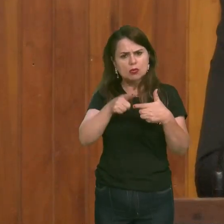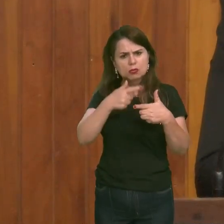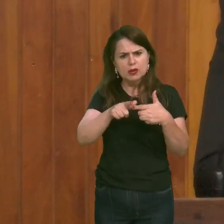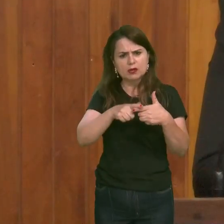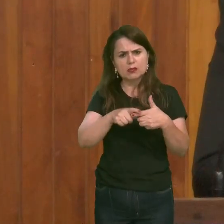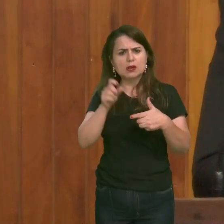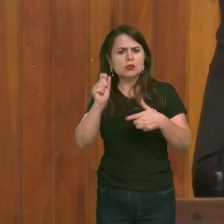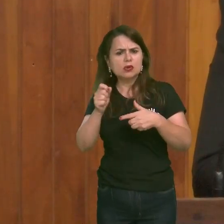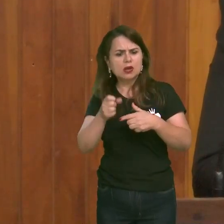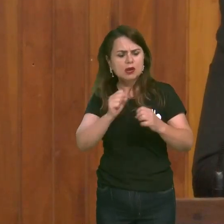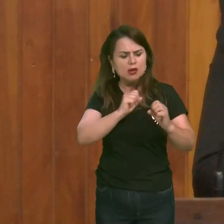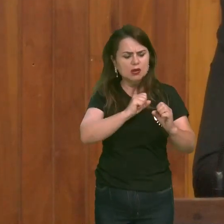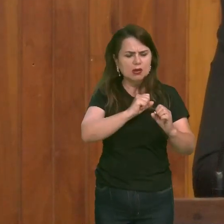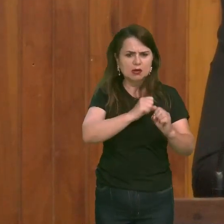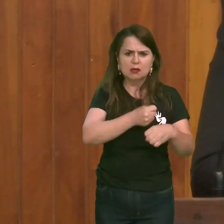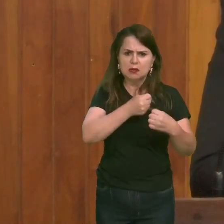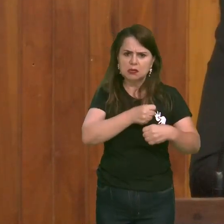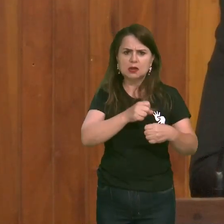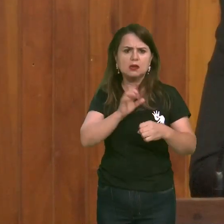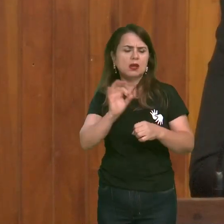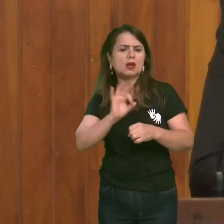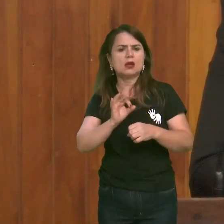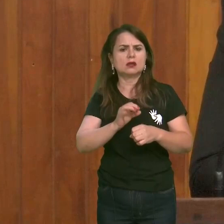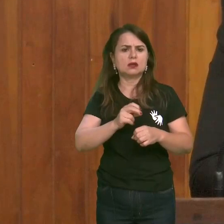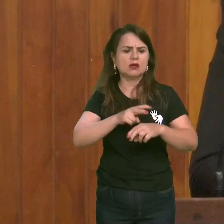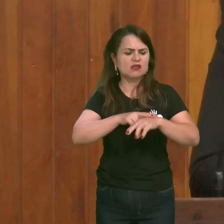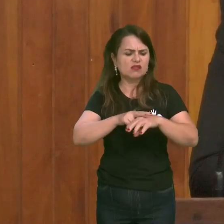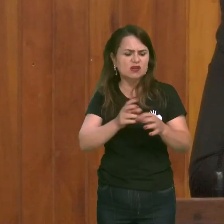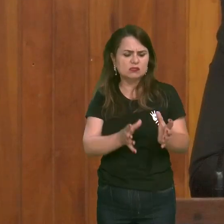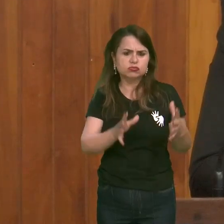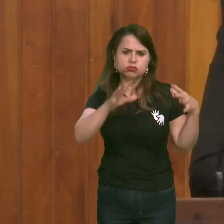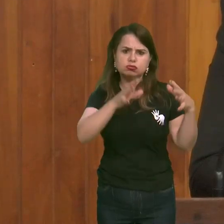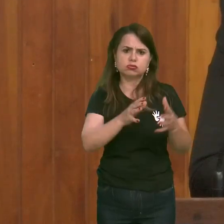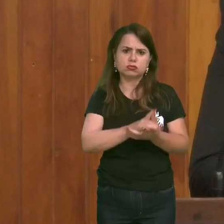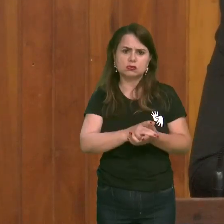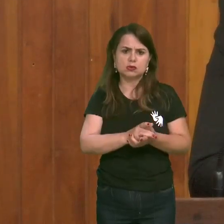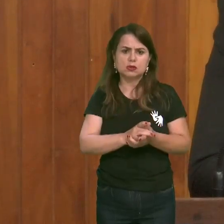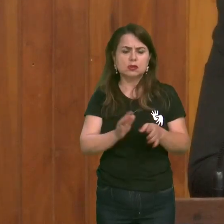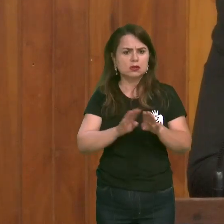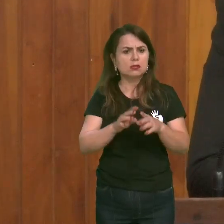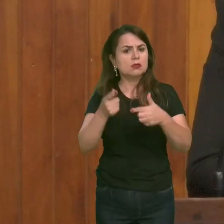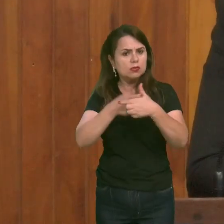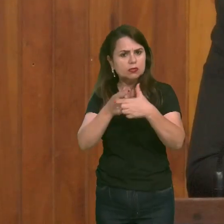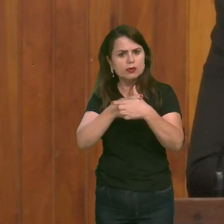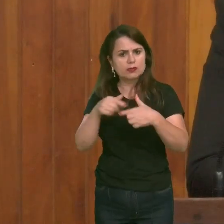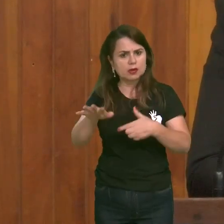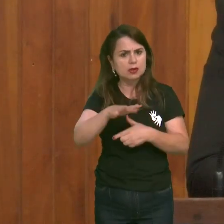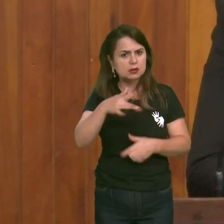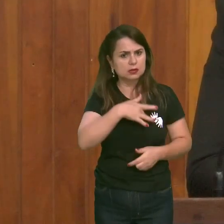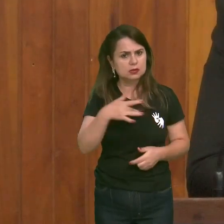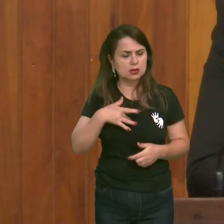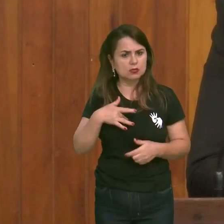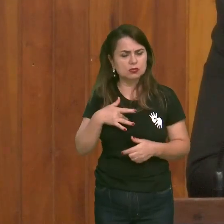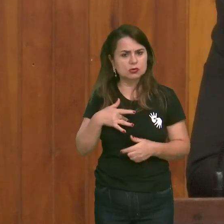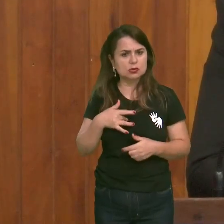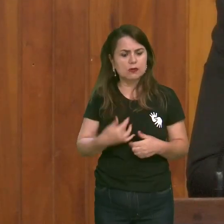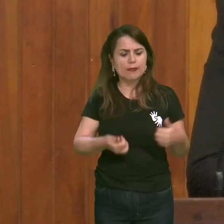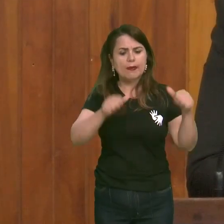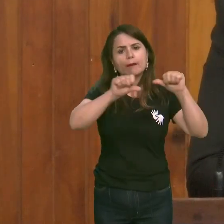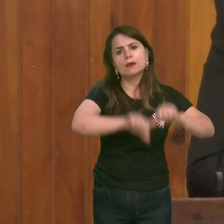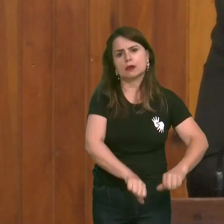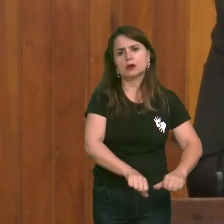de capinação de asfalto Diário da Saúde então nem se fala o caos total